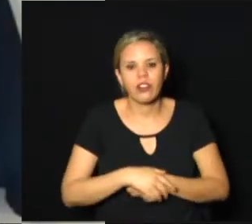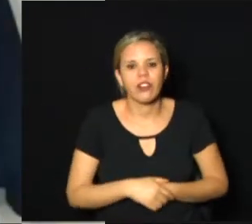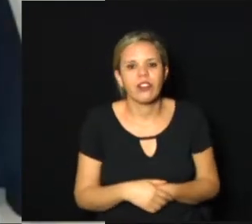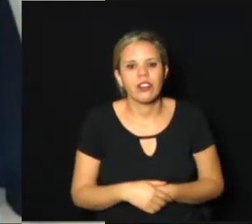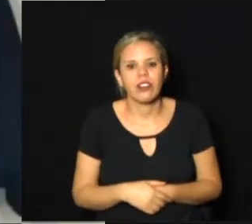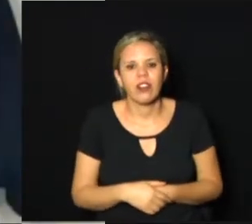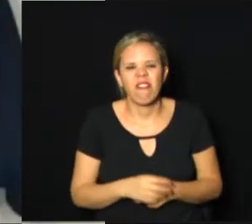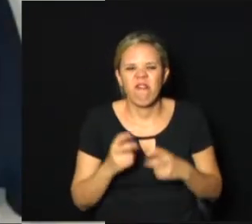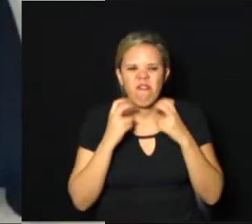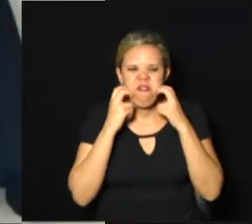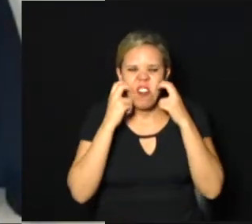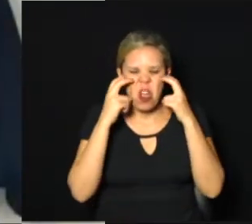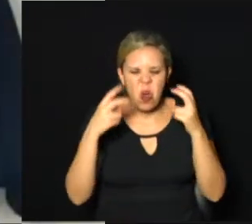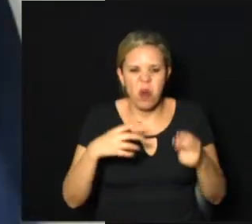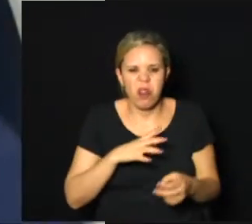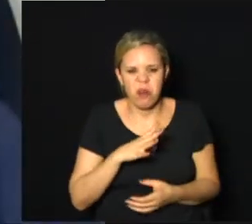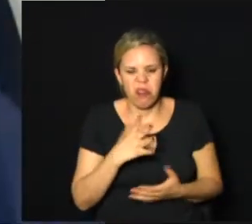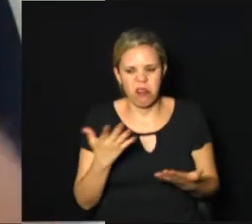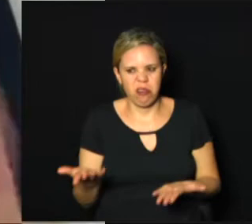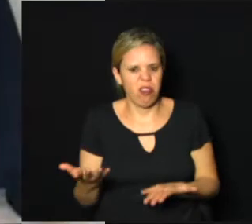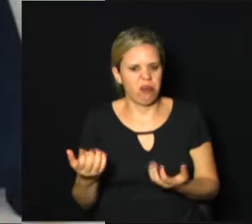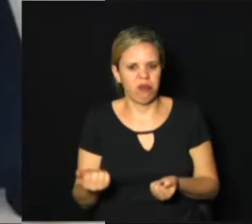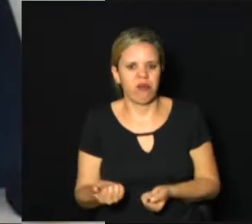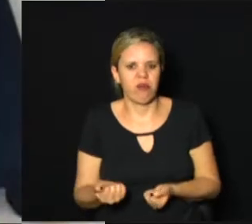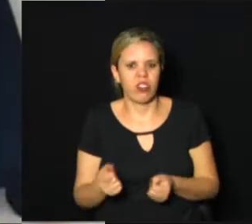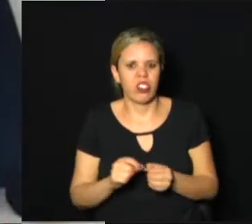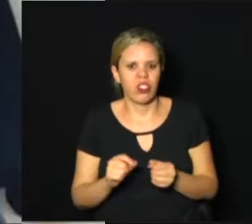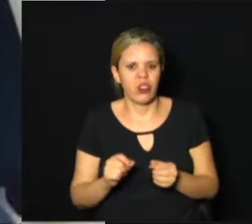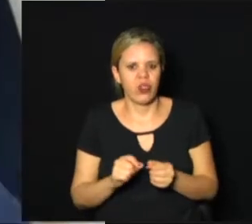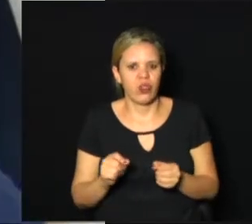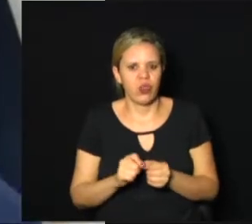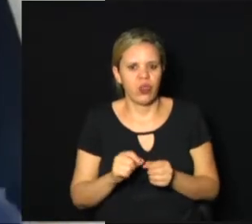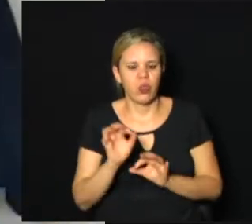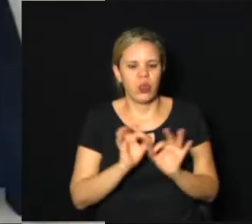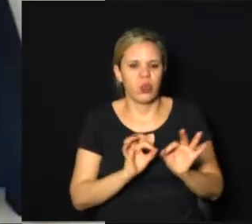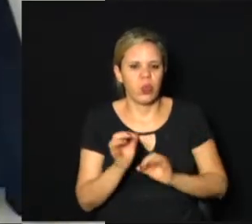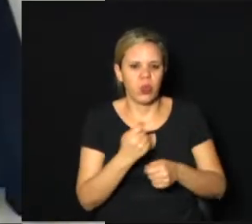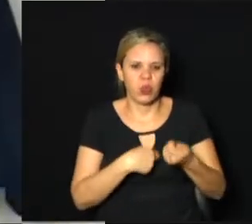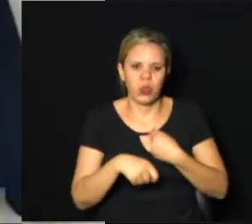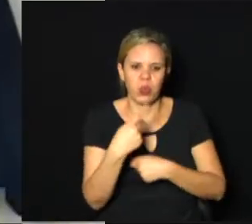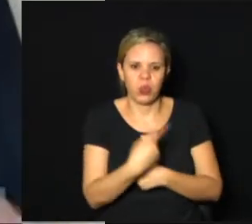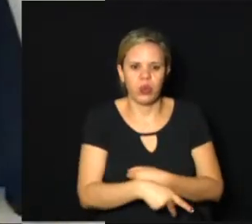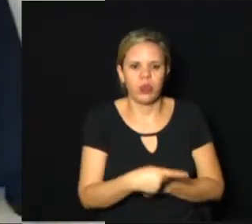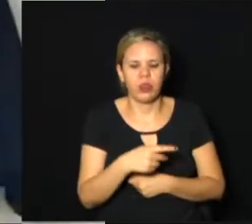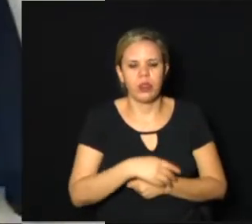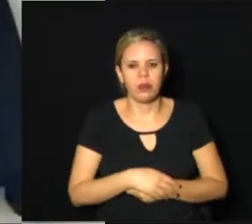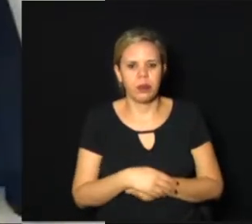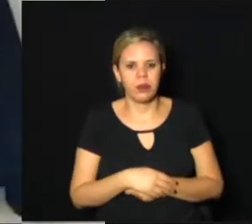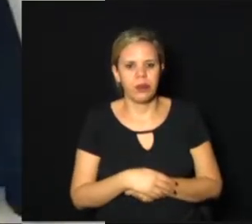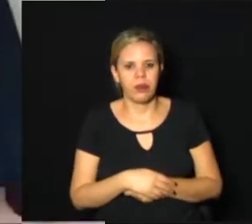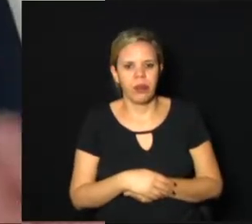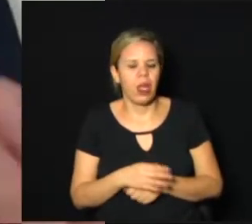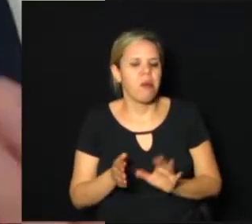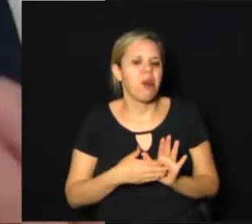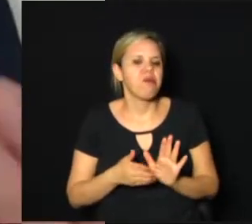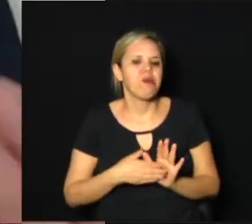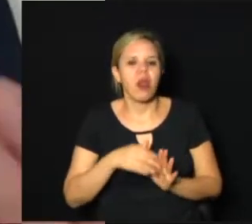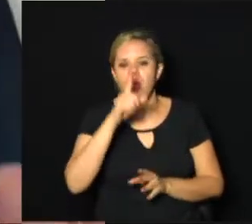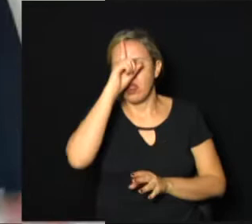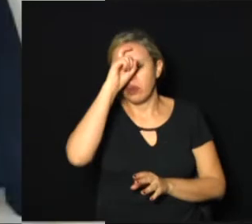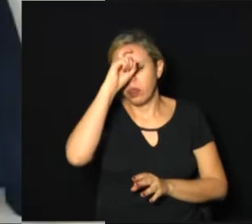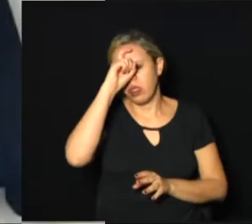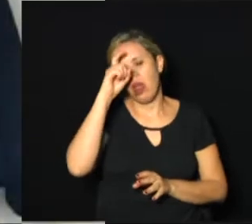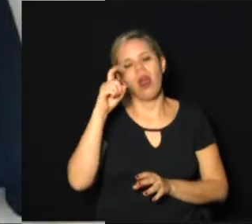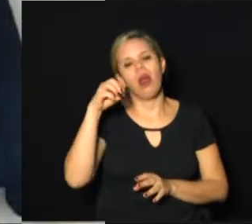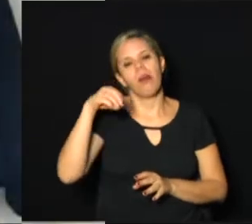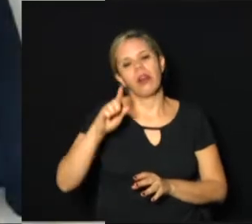Gatti é uma vergonha para a nossa cidade, o que ela tem feito do ponto de vista da sua organização, porque ela se propunha a colocar o hospital de pé de